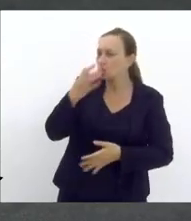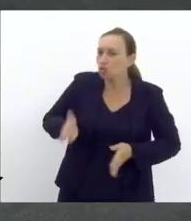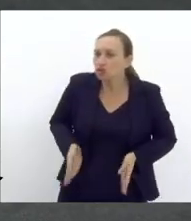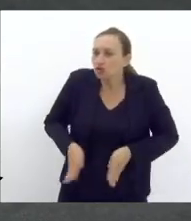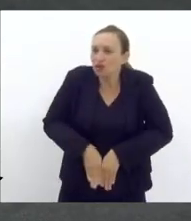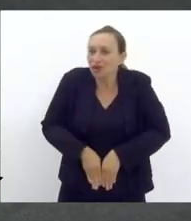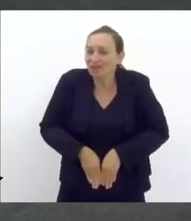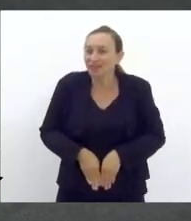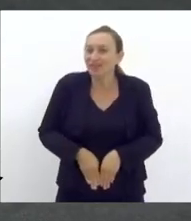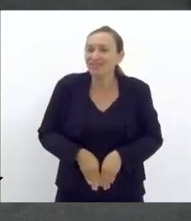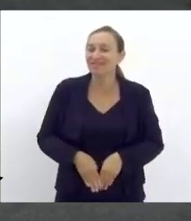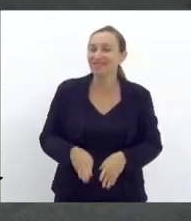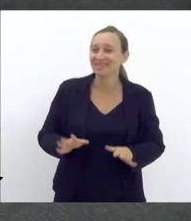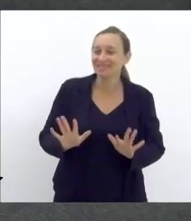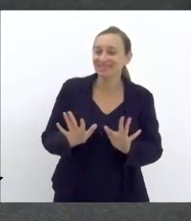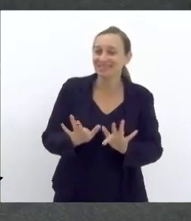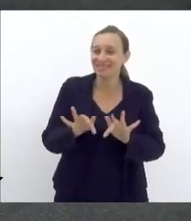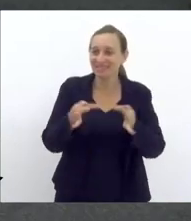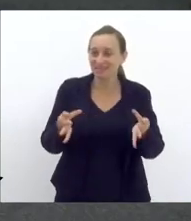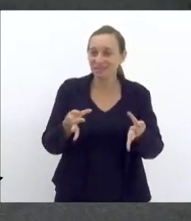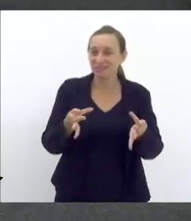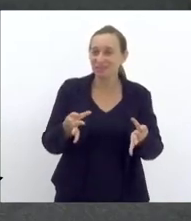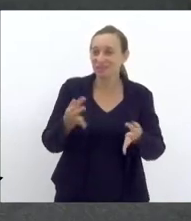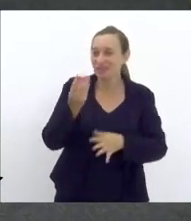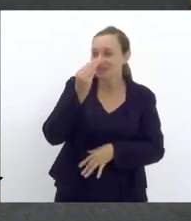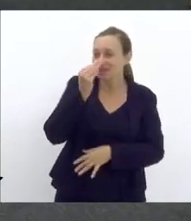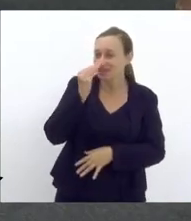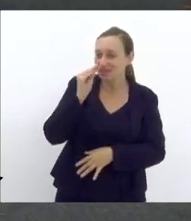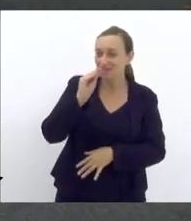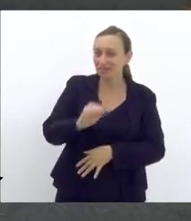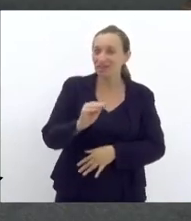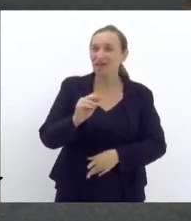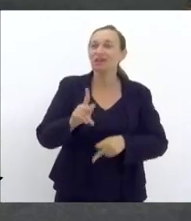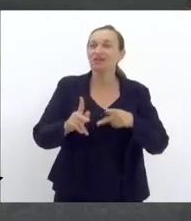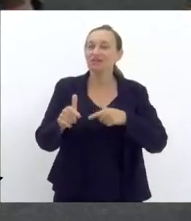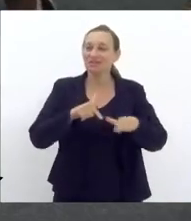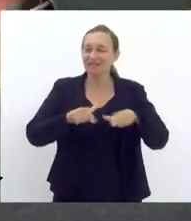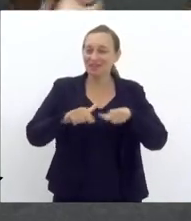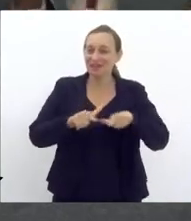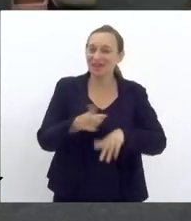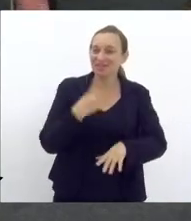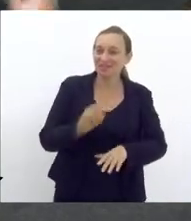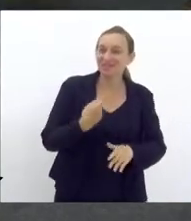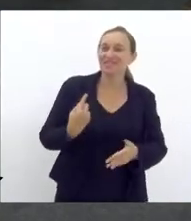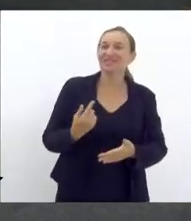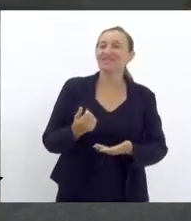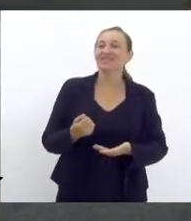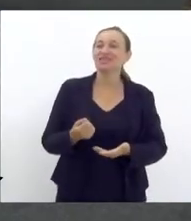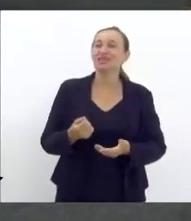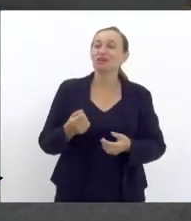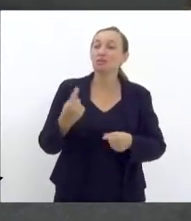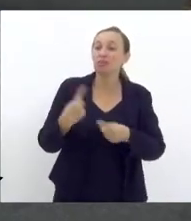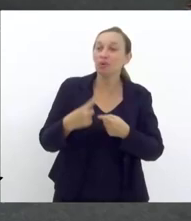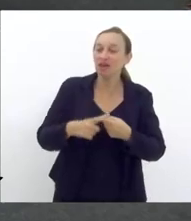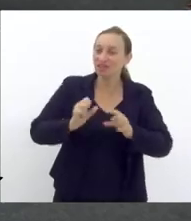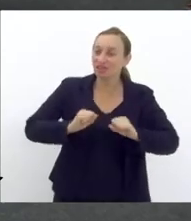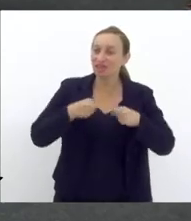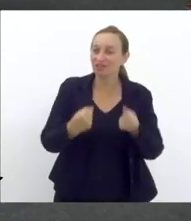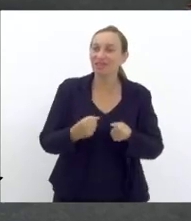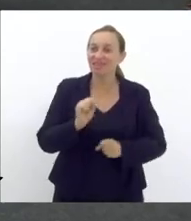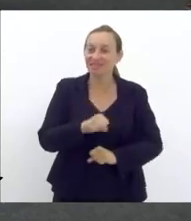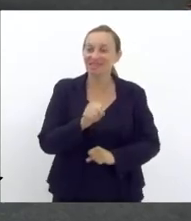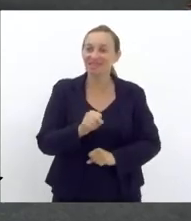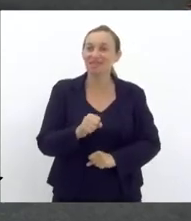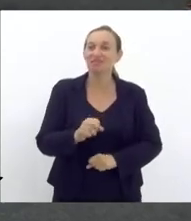simplesmente quer inviabilizar o trabalho da oposição porque a gente cobra o pagamento do super RJ porque a gente defende sim é força